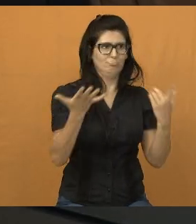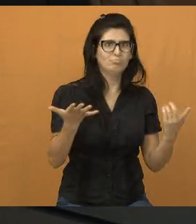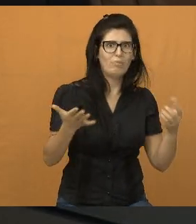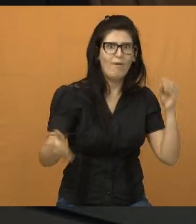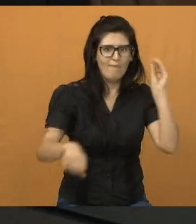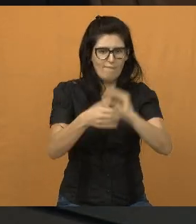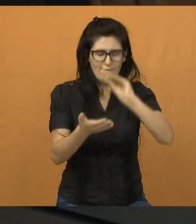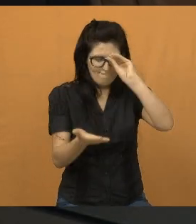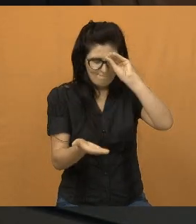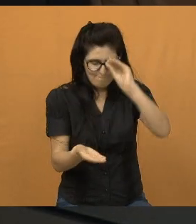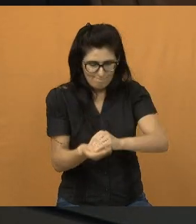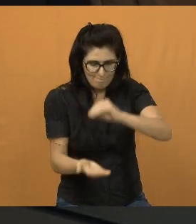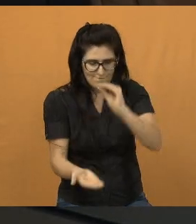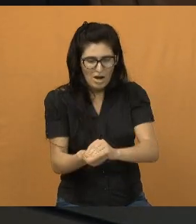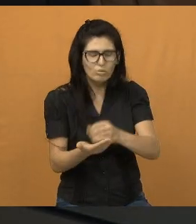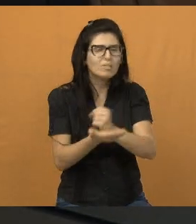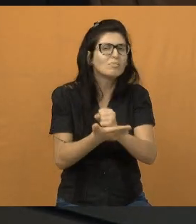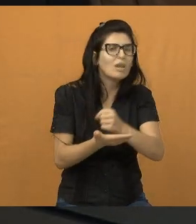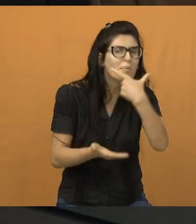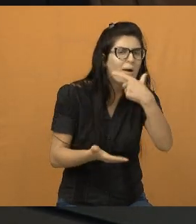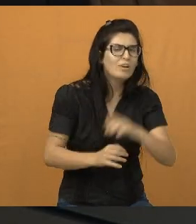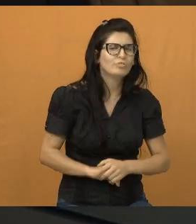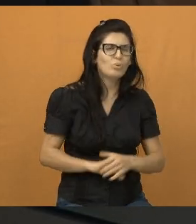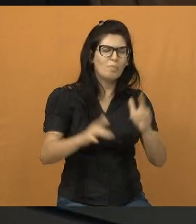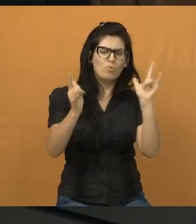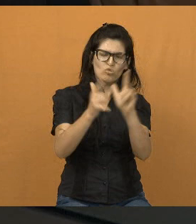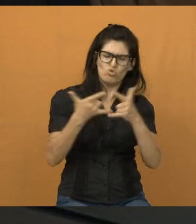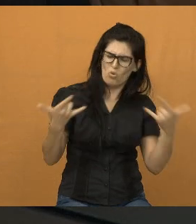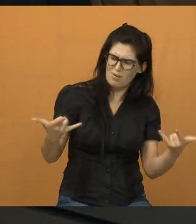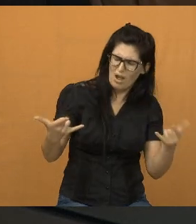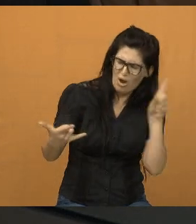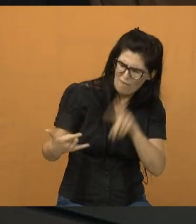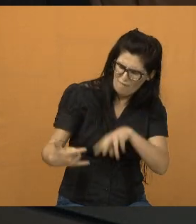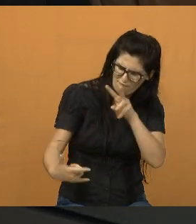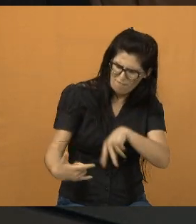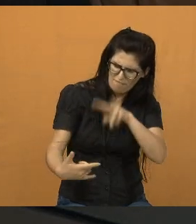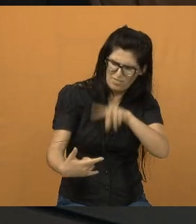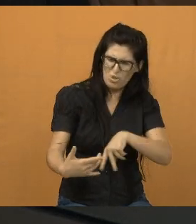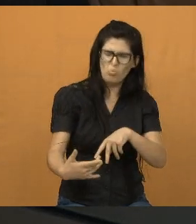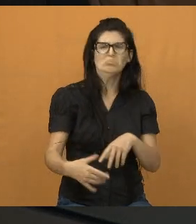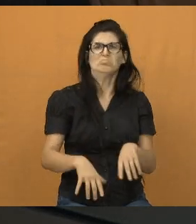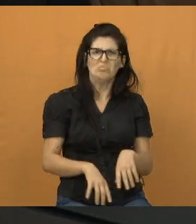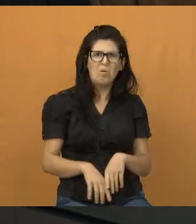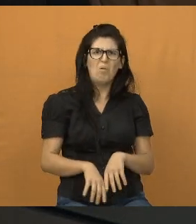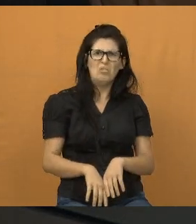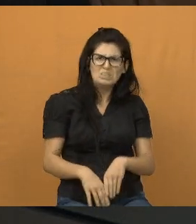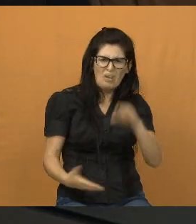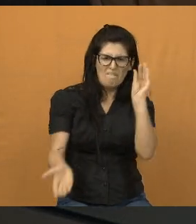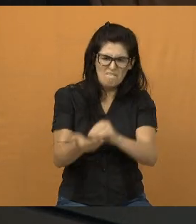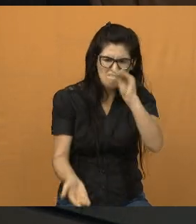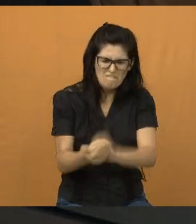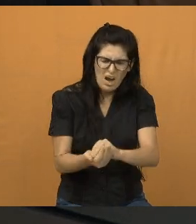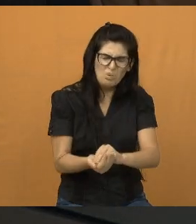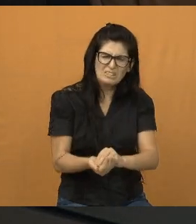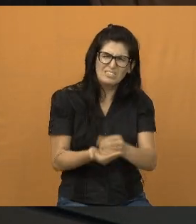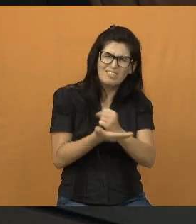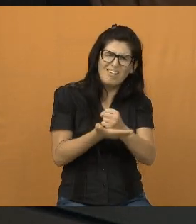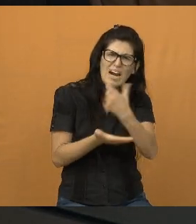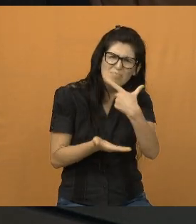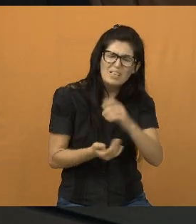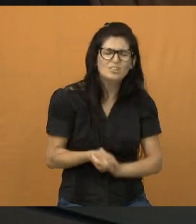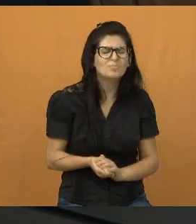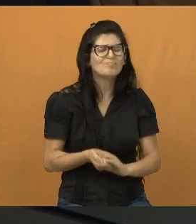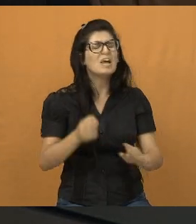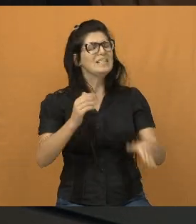remédio. Até saiu no semanário lá, já passado do outros Carnaval. Todos os munícipes